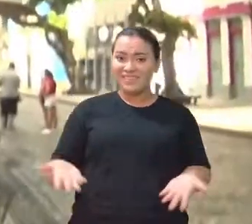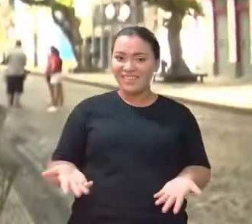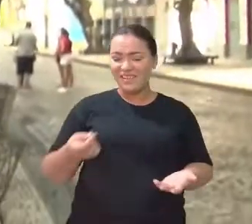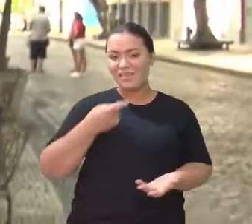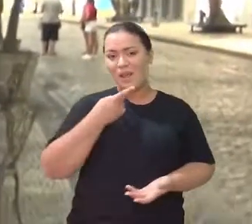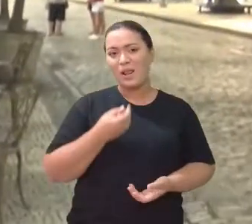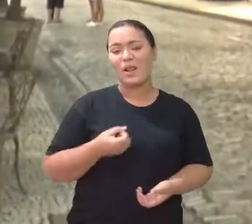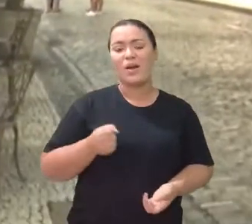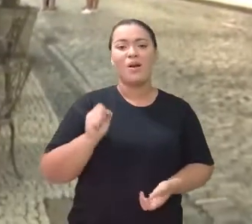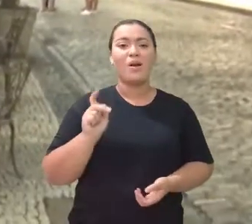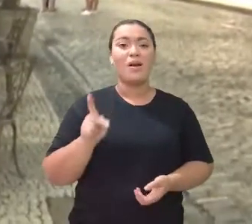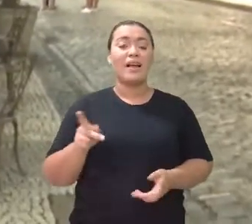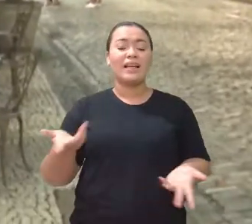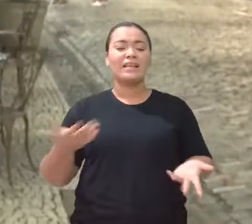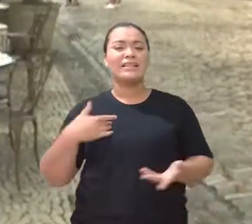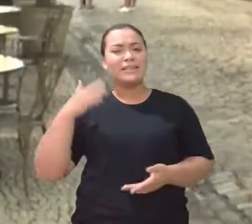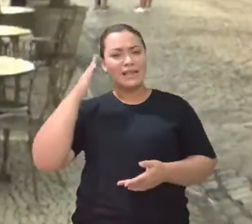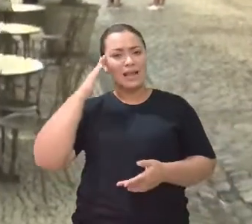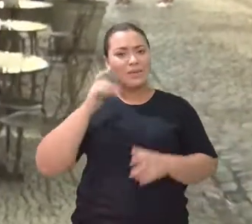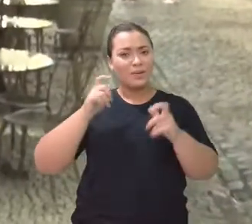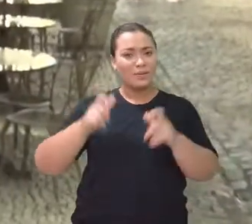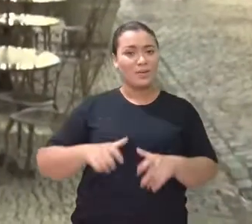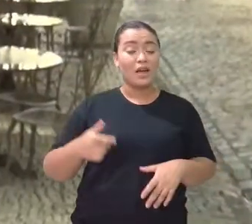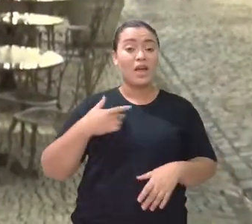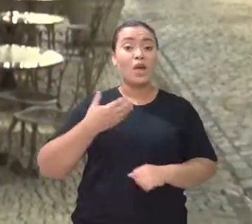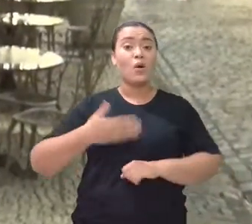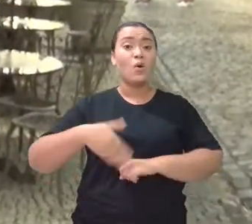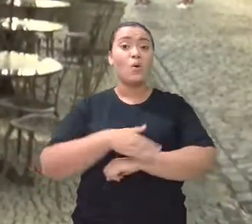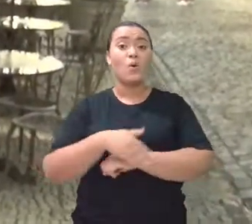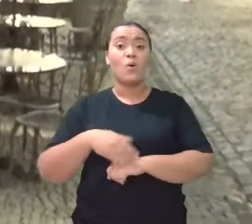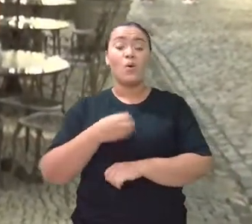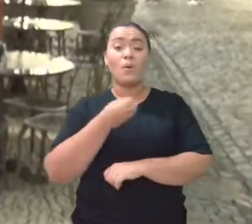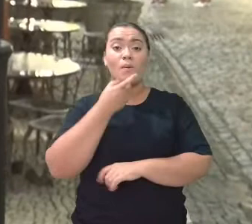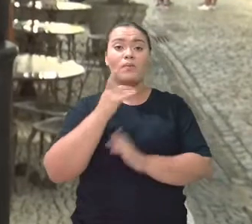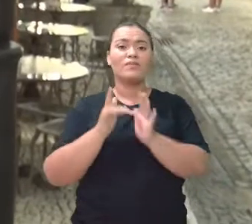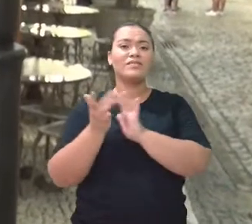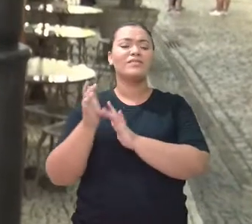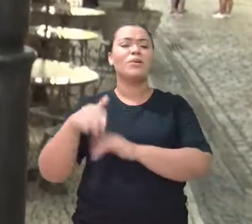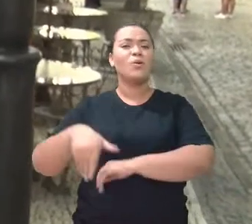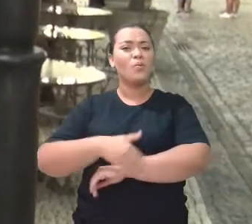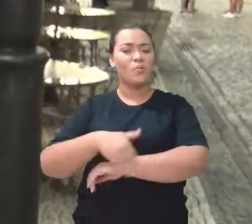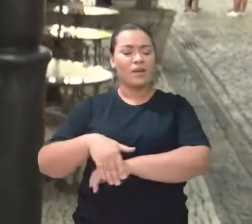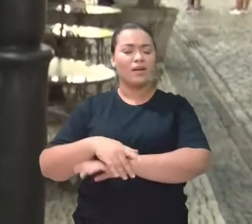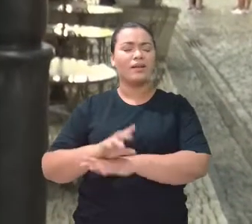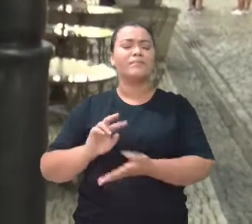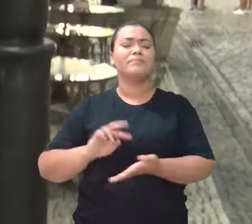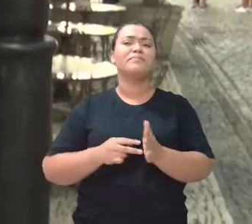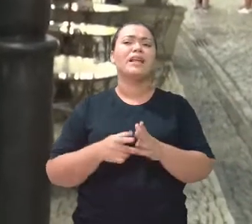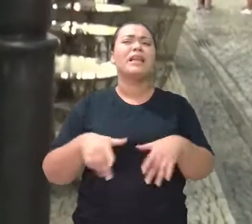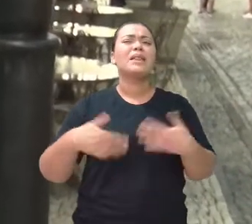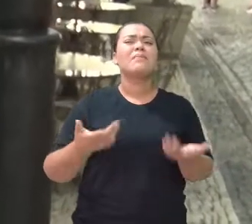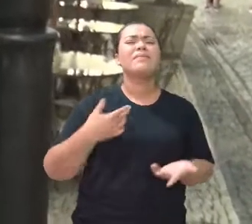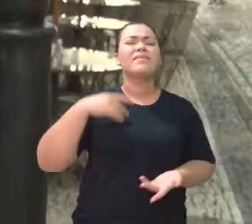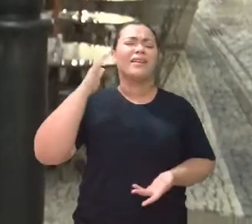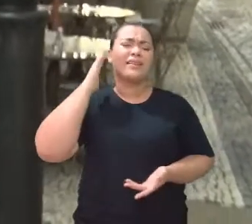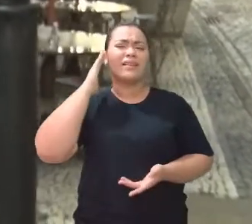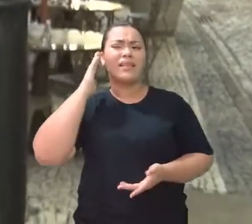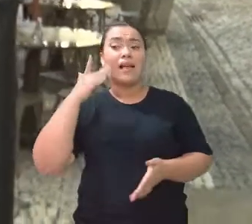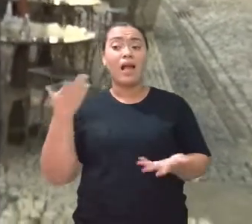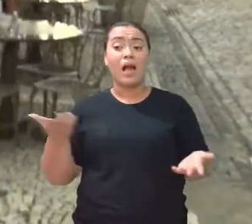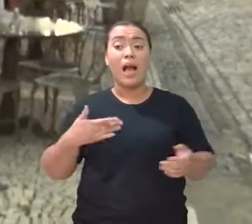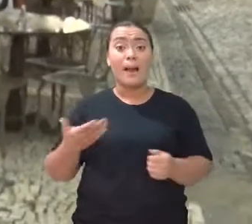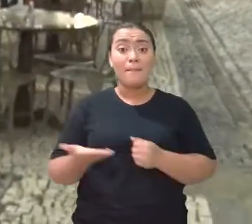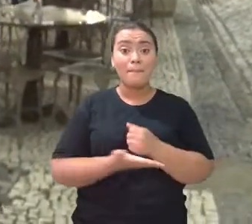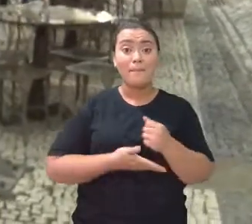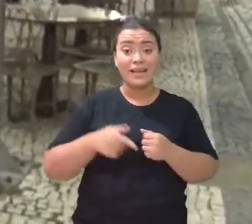Beleza, Gilson, você já sabe onde é que eu tô, né? Tô aqui na Rua do Bom Jesus. E depois da gente entender como é a base da nossa cidade,